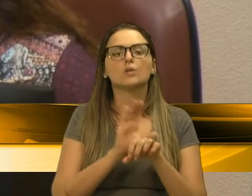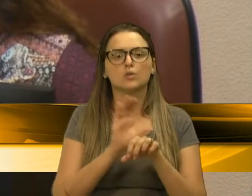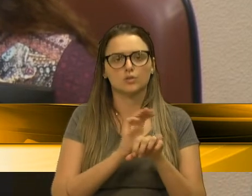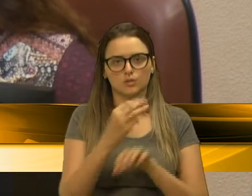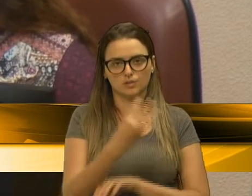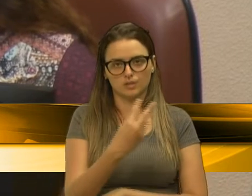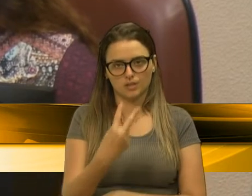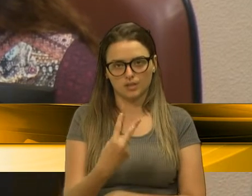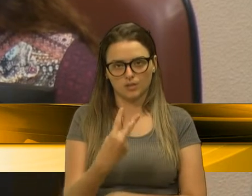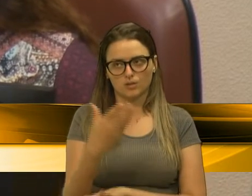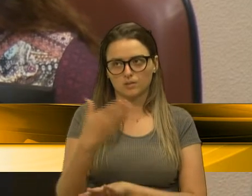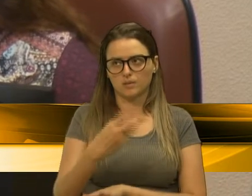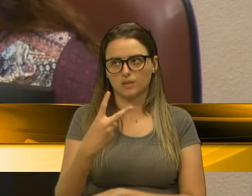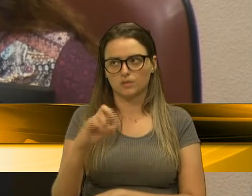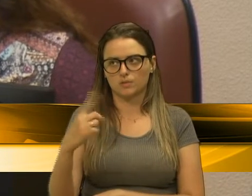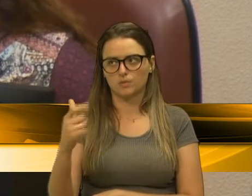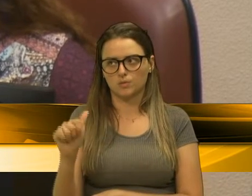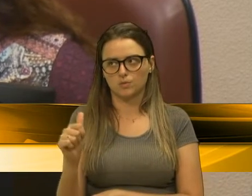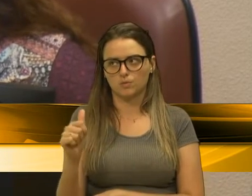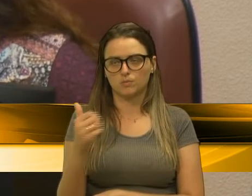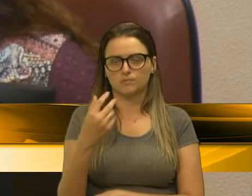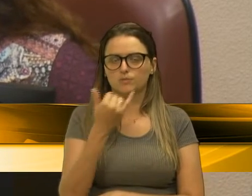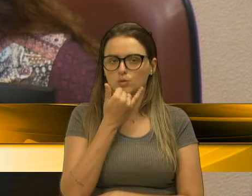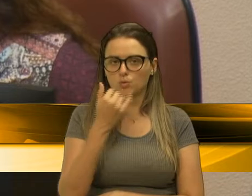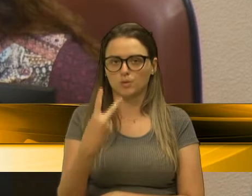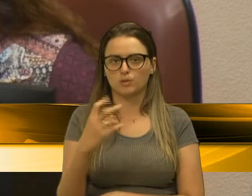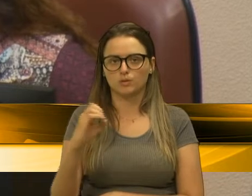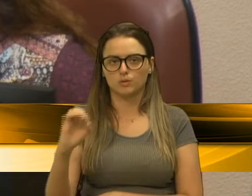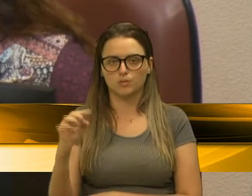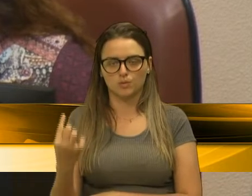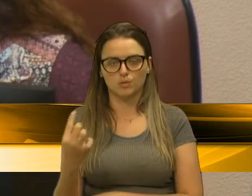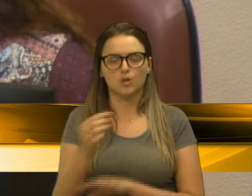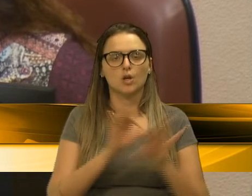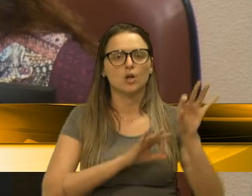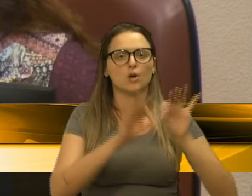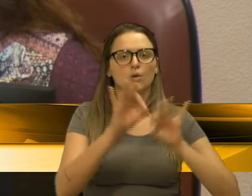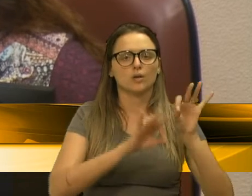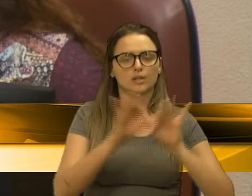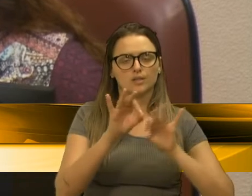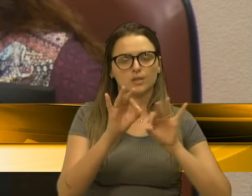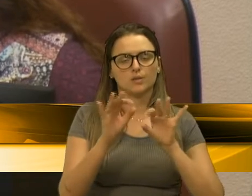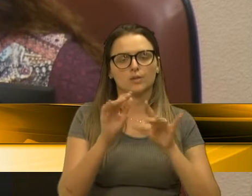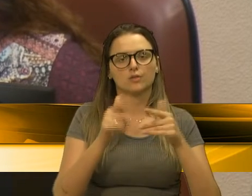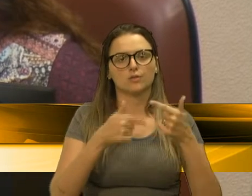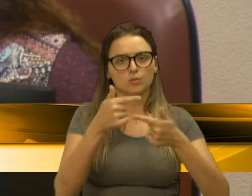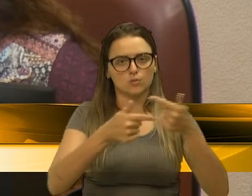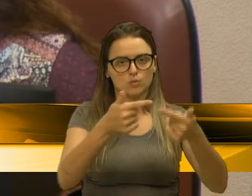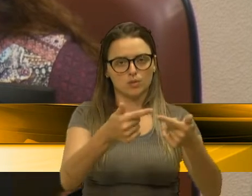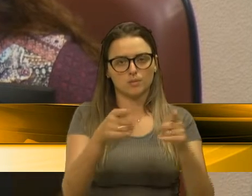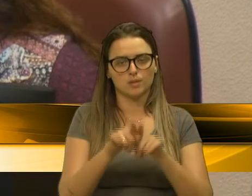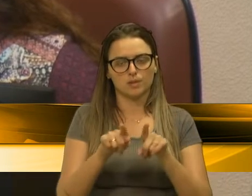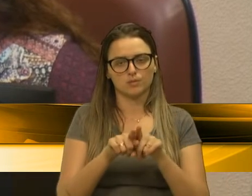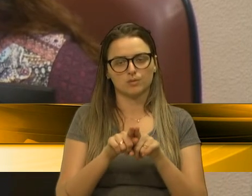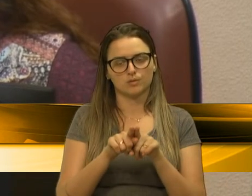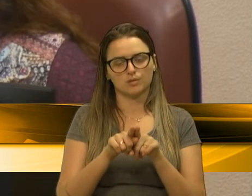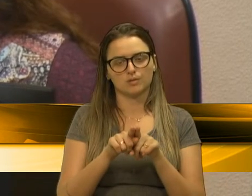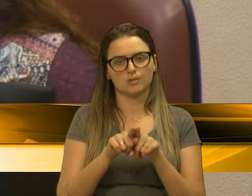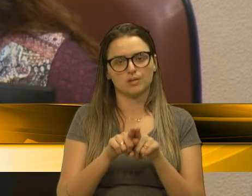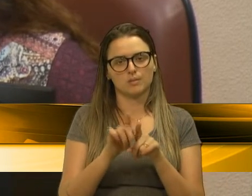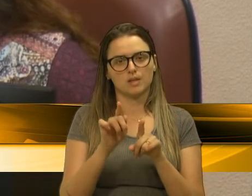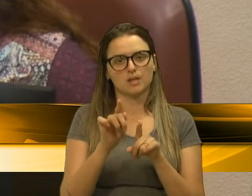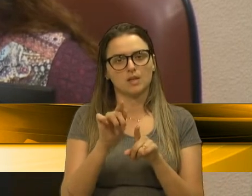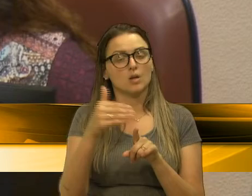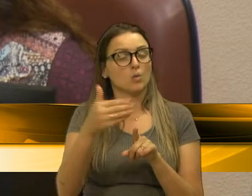número 32 de 2001. A. Organização e funcionamento da administração federal quando não implicar aumento da despesa